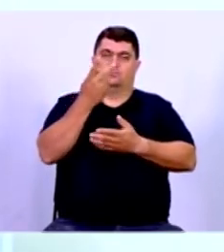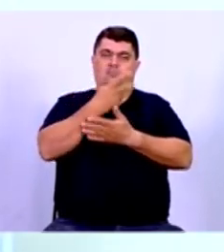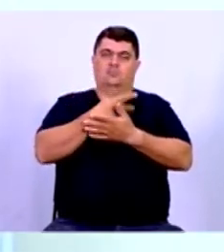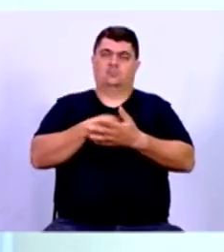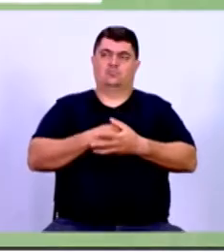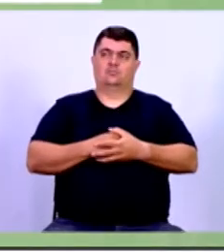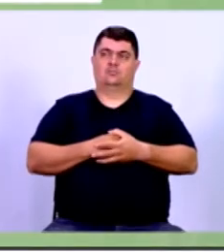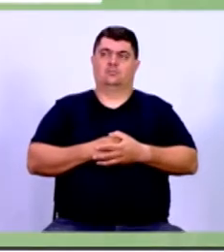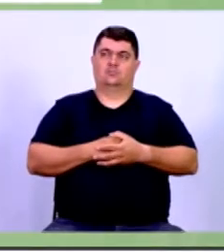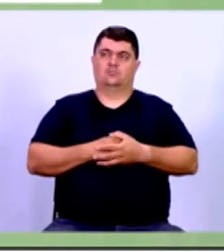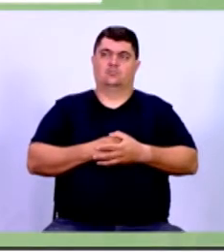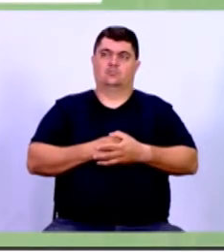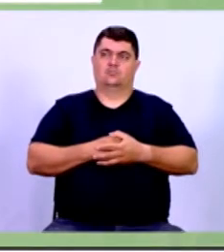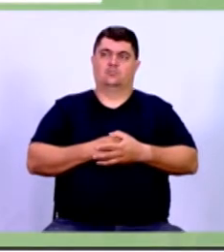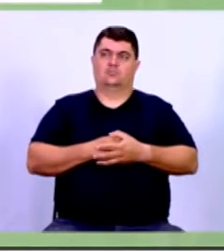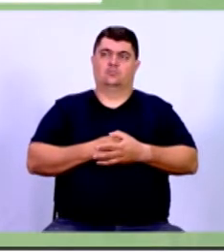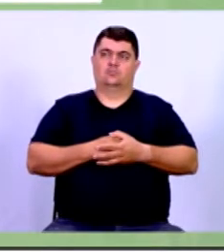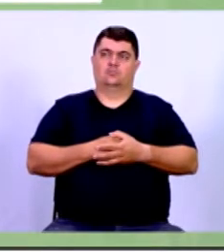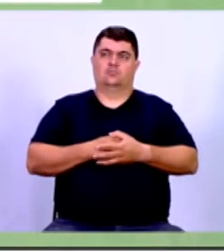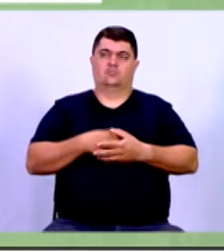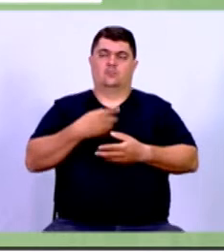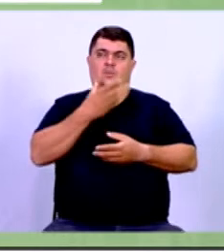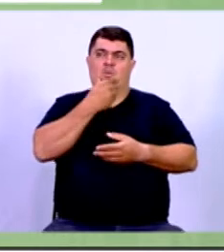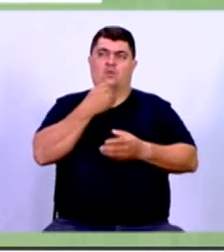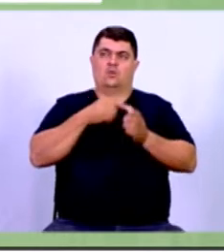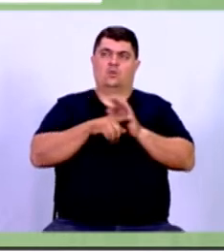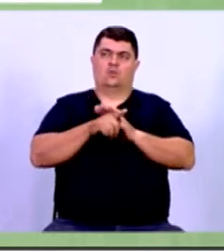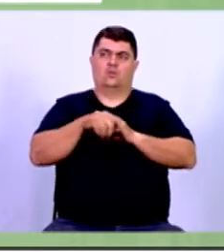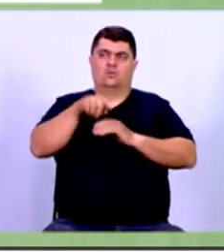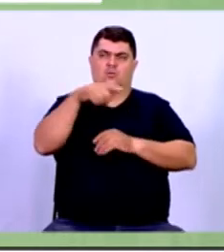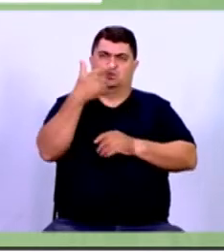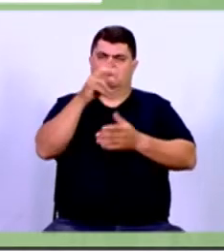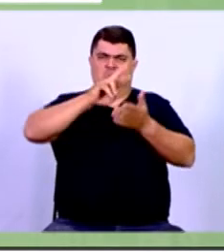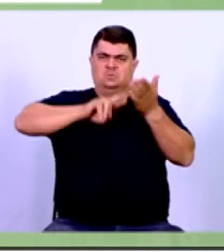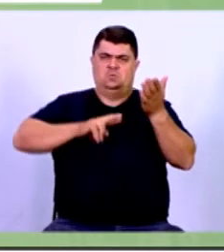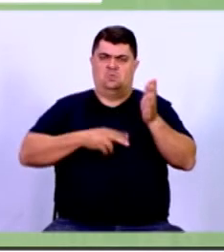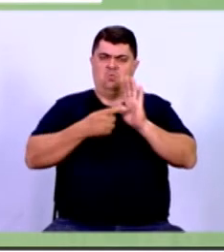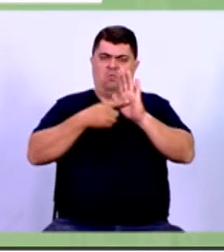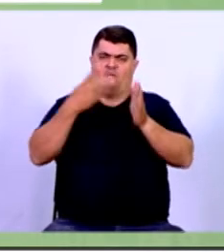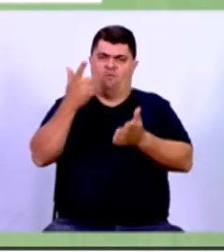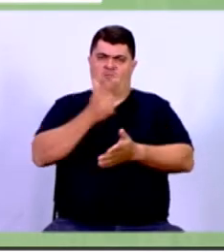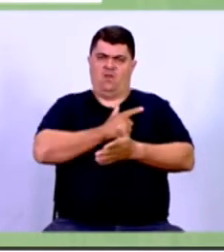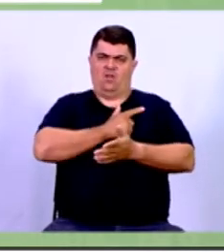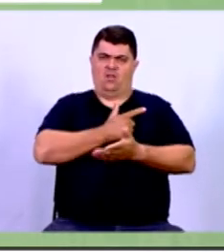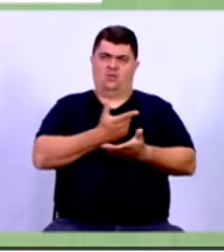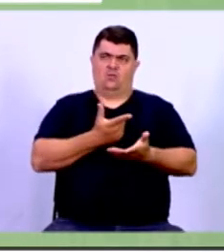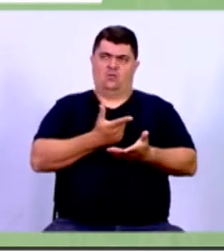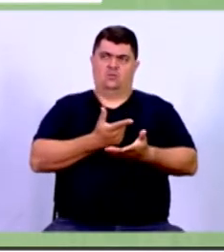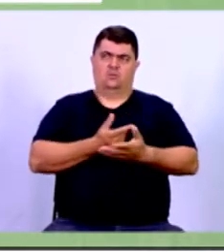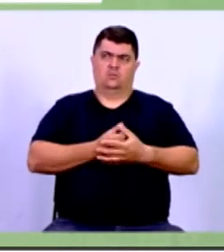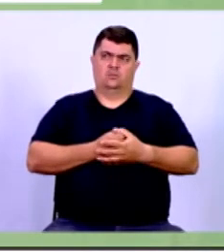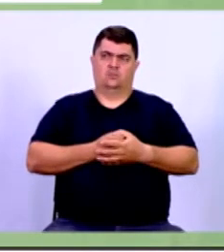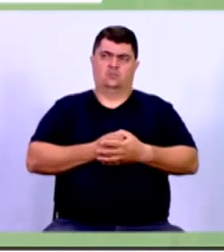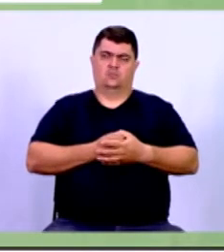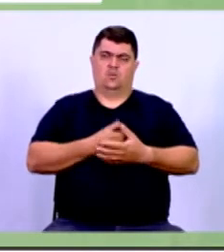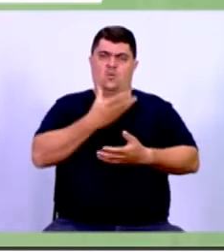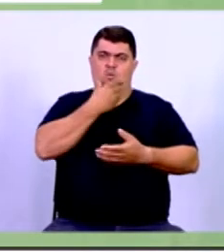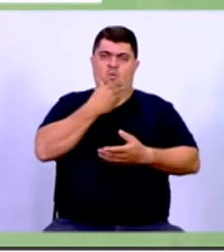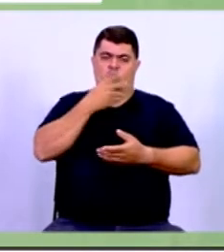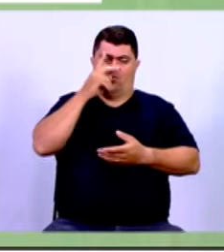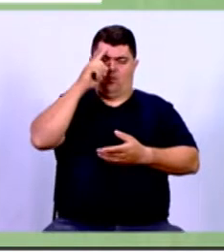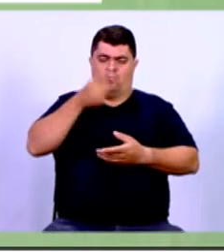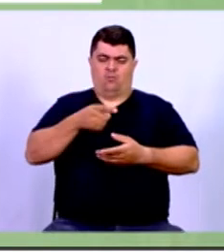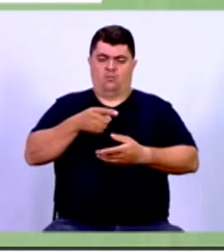relatório. Né? Vamos lá. Isso não é relatório que se apresente falando, né,